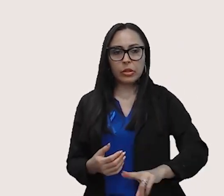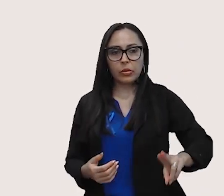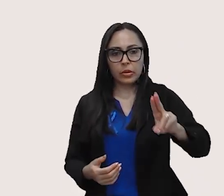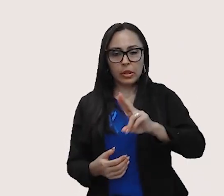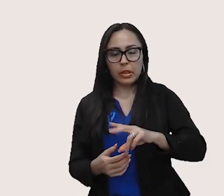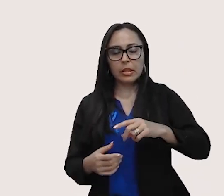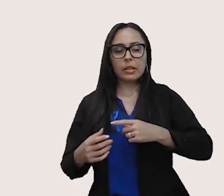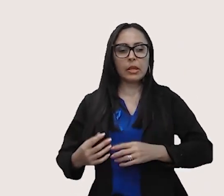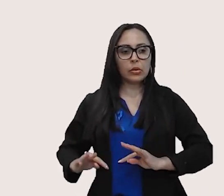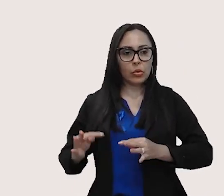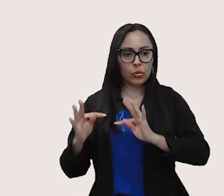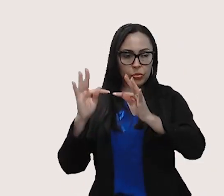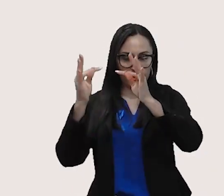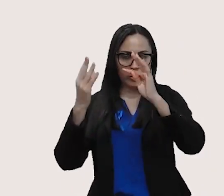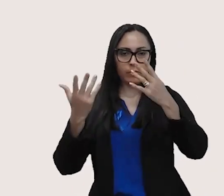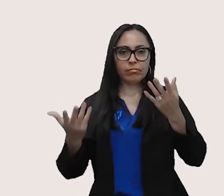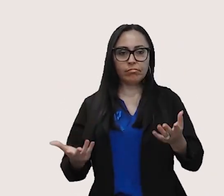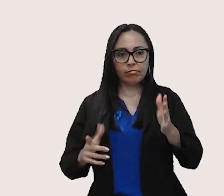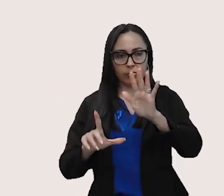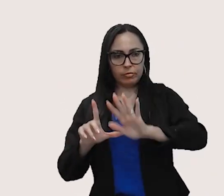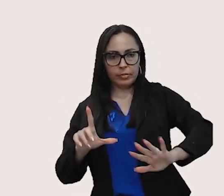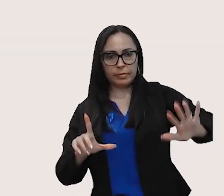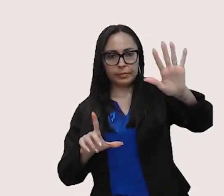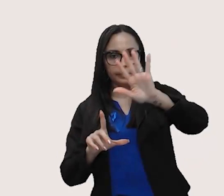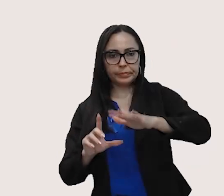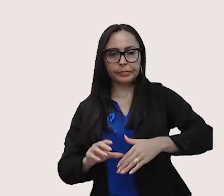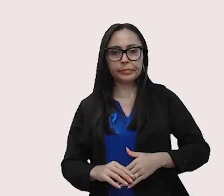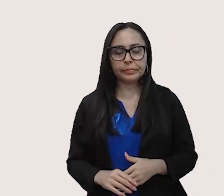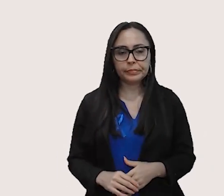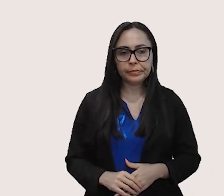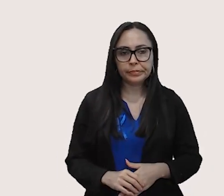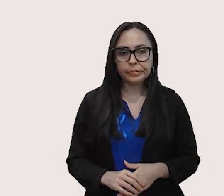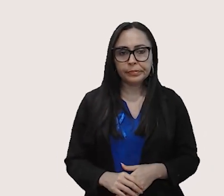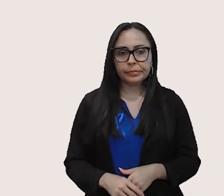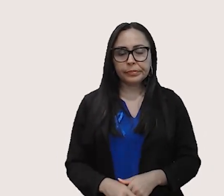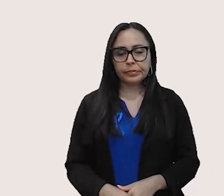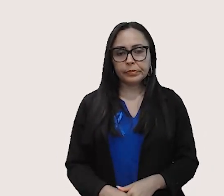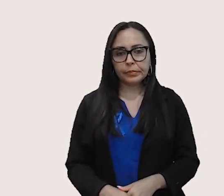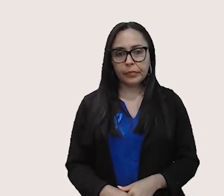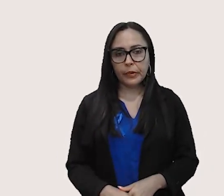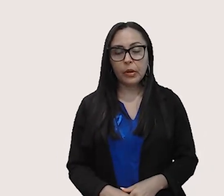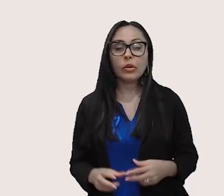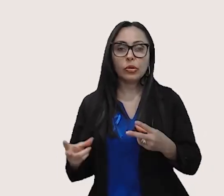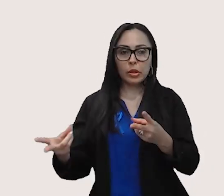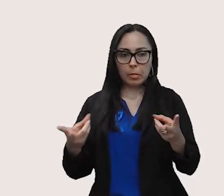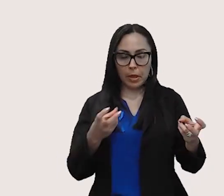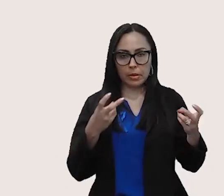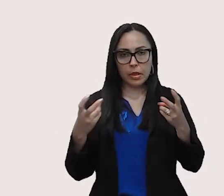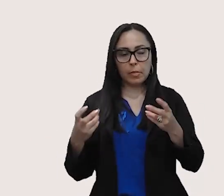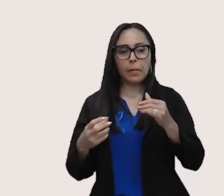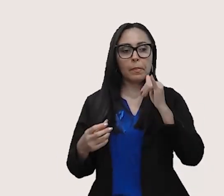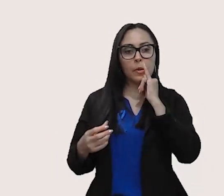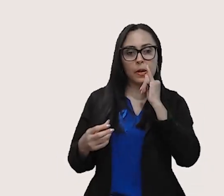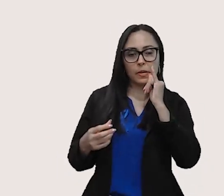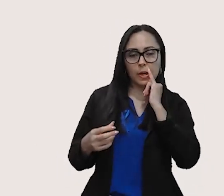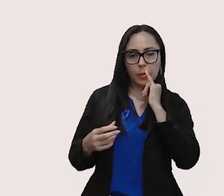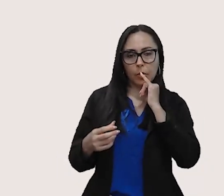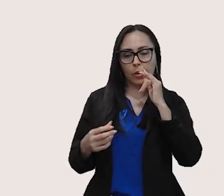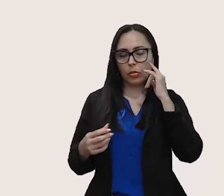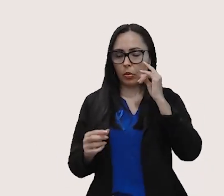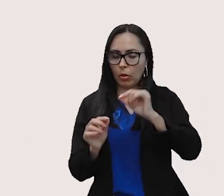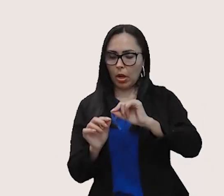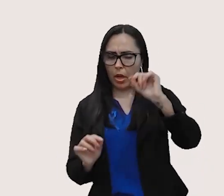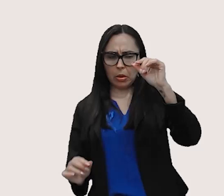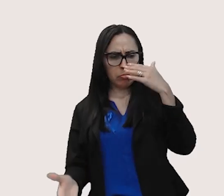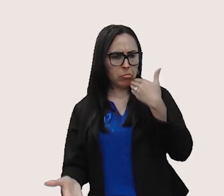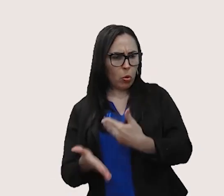equipamento de tecnologia, tá bom? Tecnologia digital, por exemplo. Então a gente percebe que, por exemplo, se eu tenho uma reta